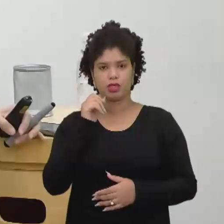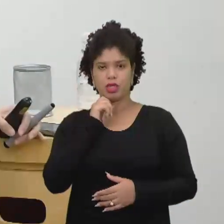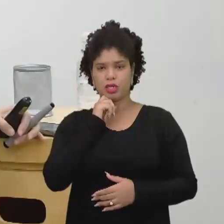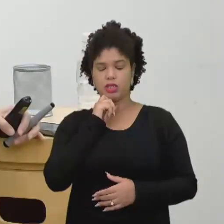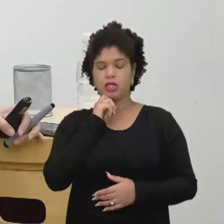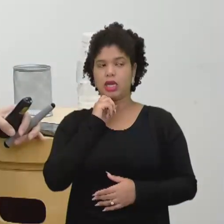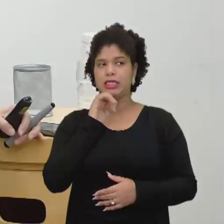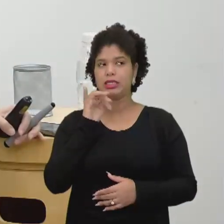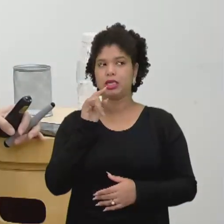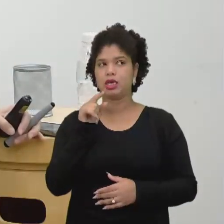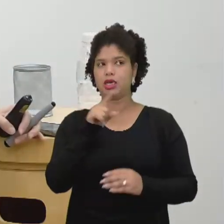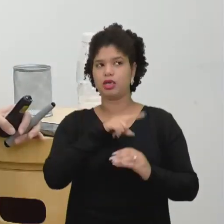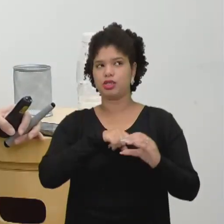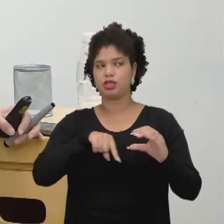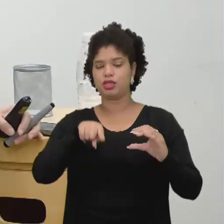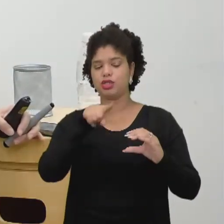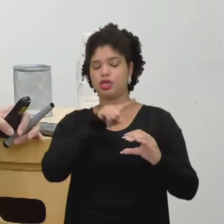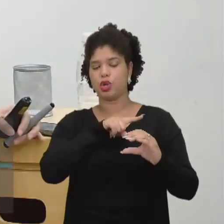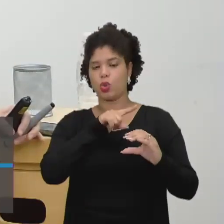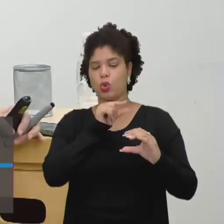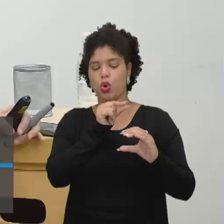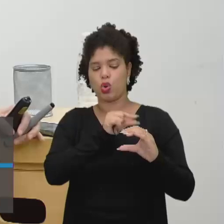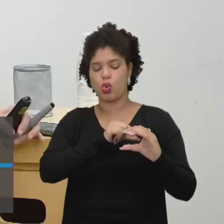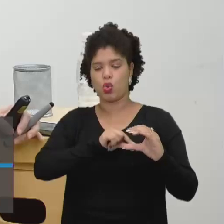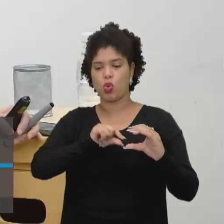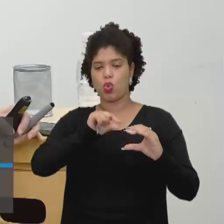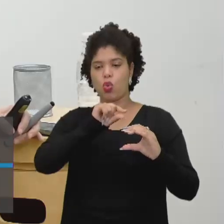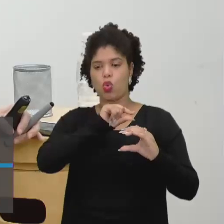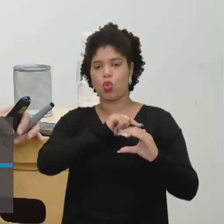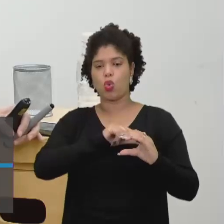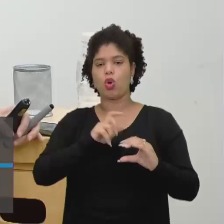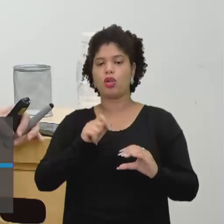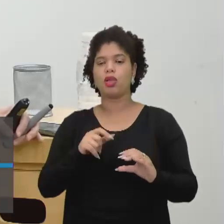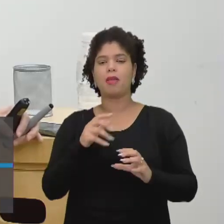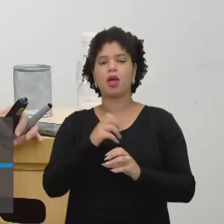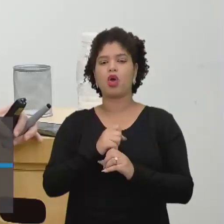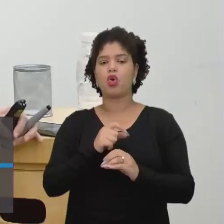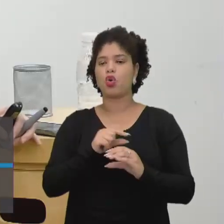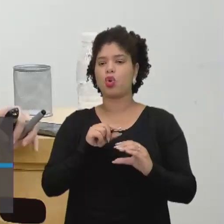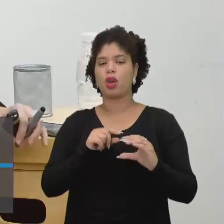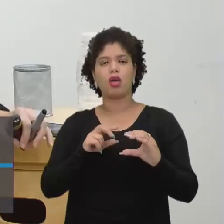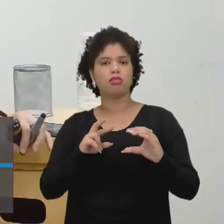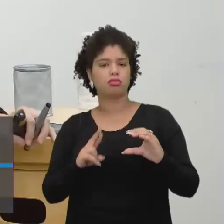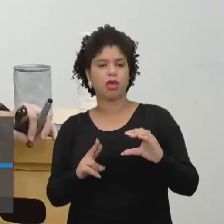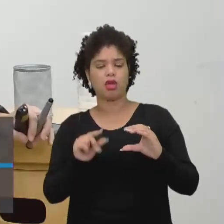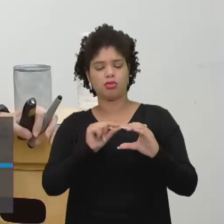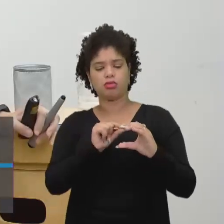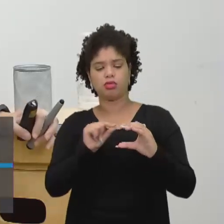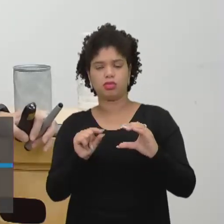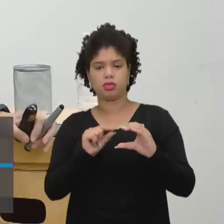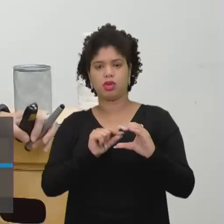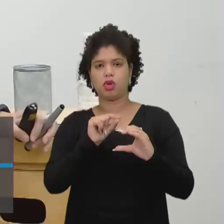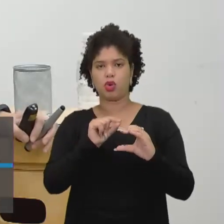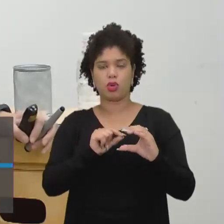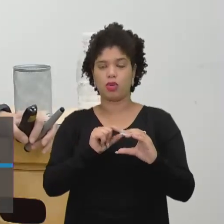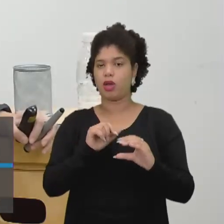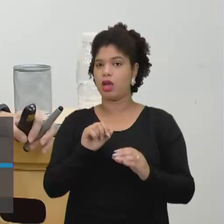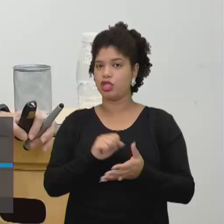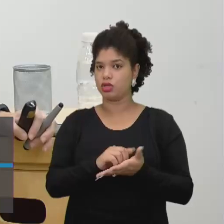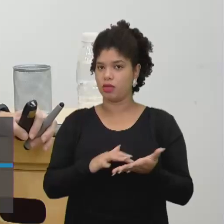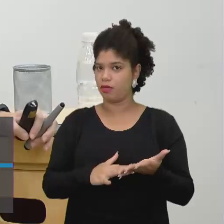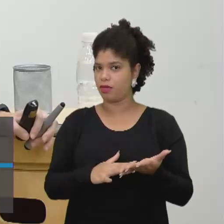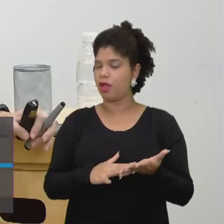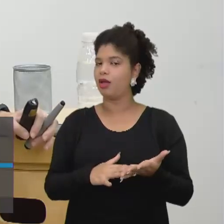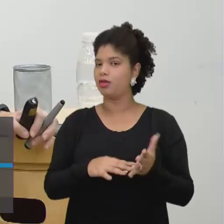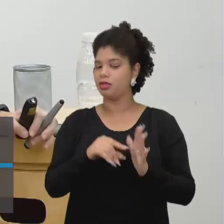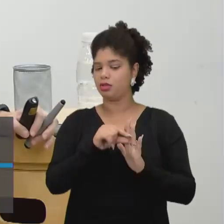mim alguma coisa circular, círculo ou circunferência, dá pra calcular comprimento, dá pra calcular área, tudo bem, vai responder o que tem no exercício. Mas tem que saber que as